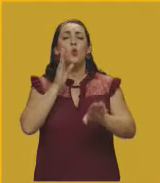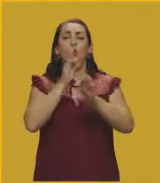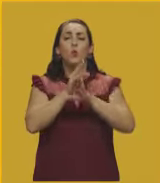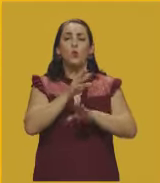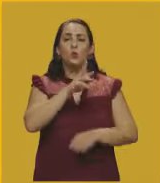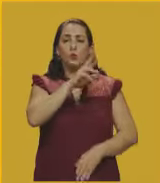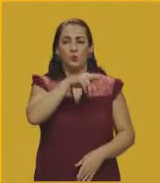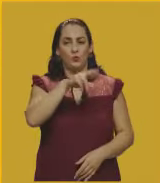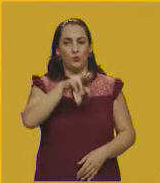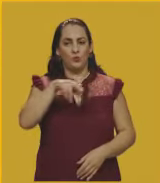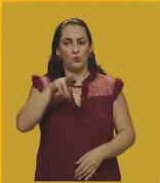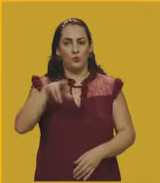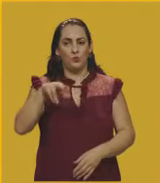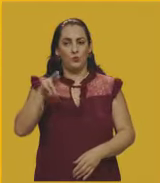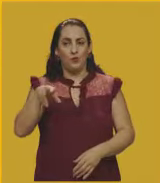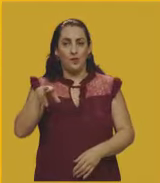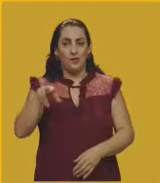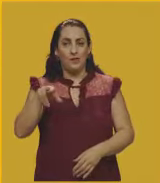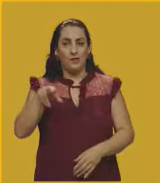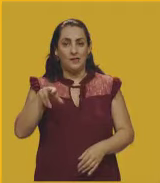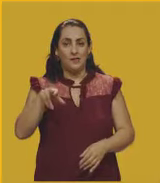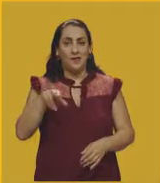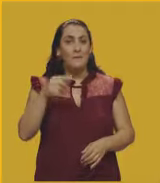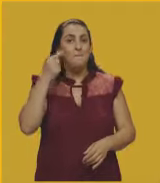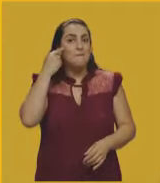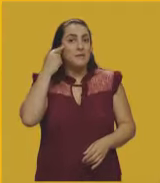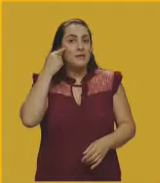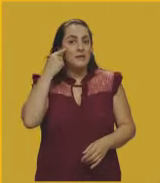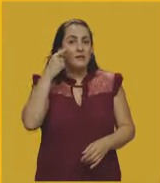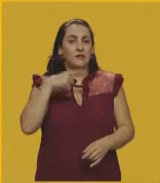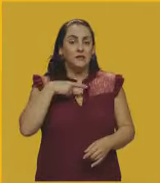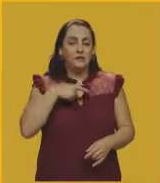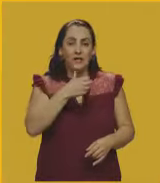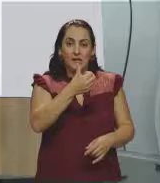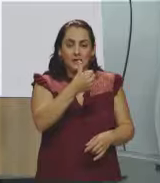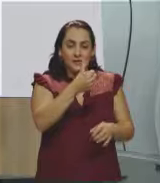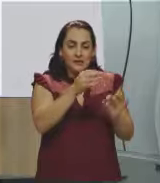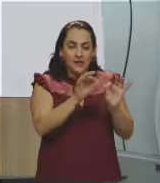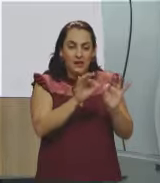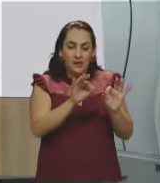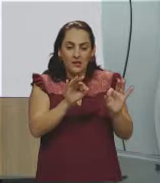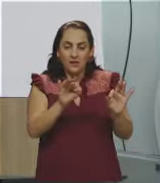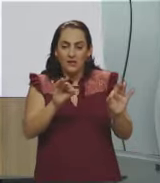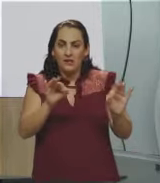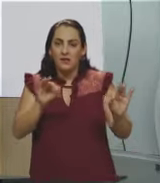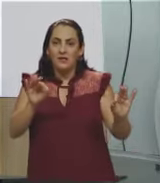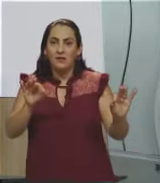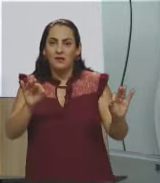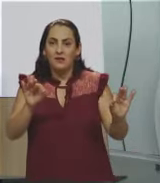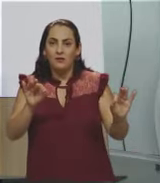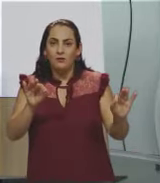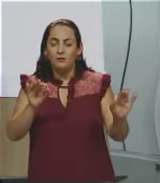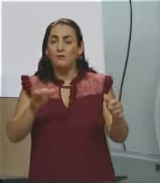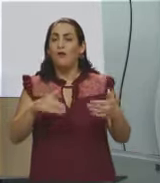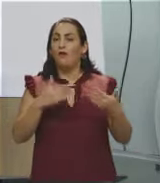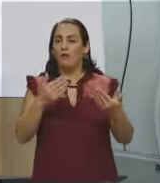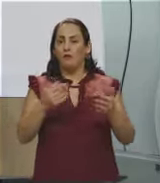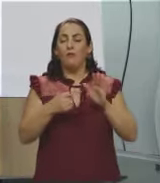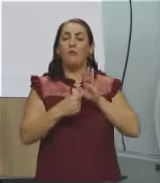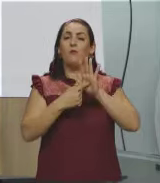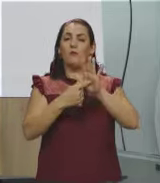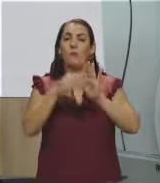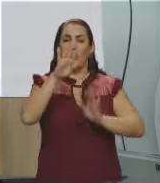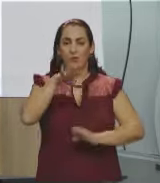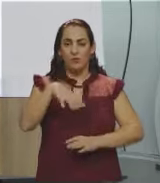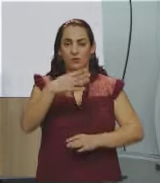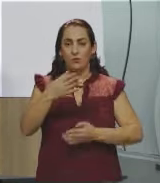em ohms para 6 metros desse fio. Vocês devem estar pensando assim, que tabela 1 é essa, gente? Eu vou colocar a tabela 1 aqui no